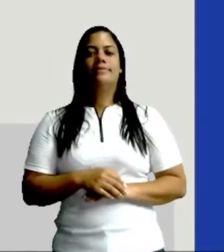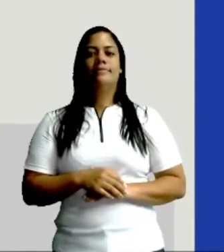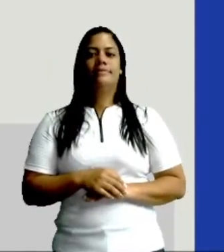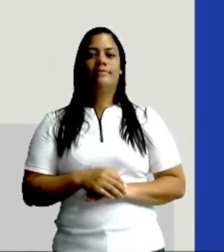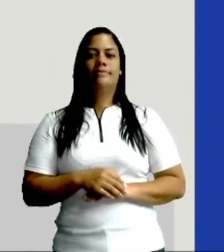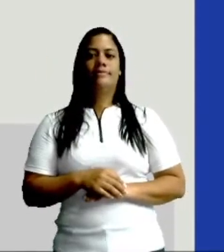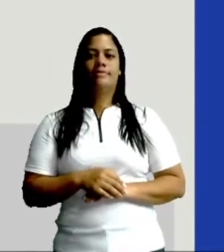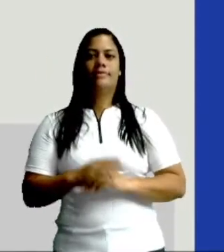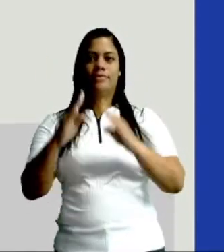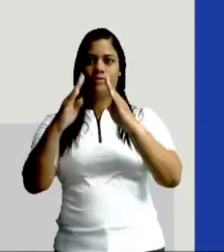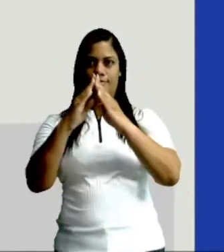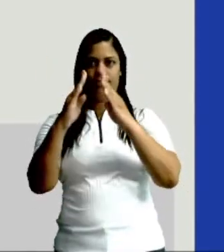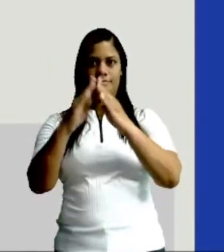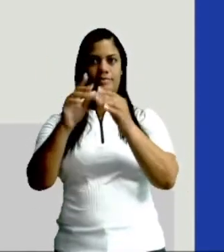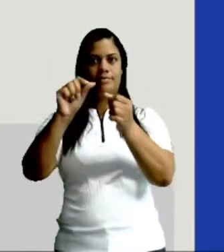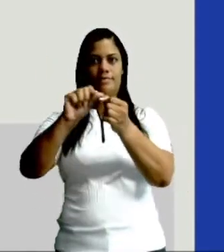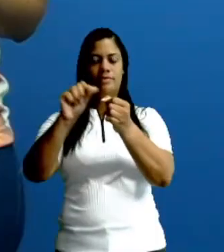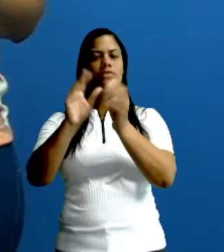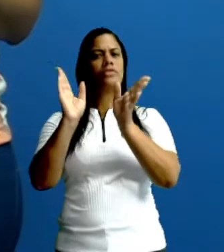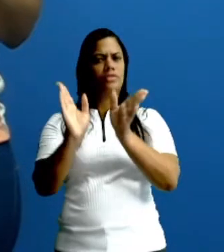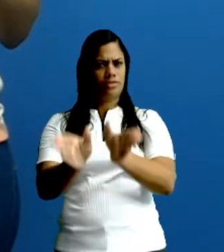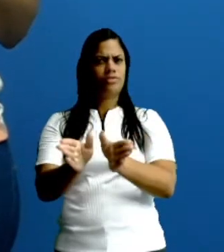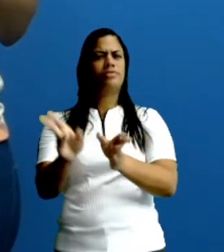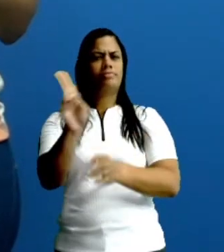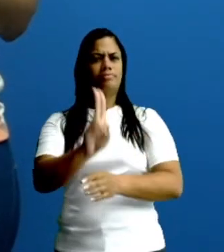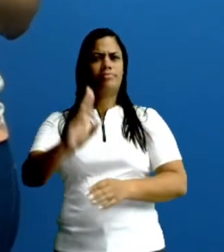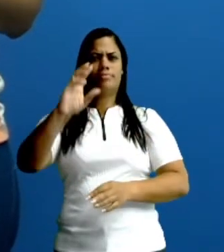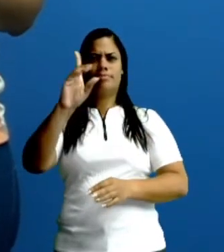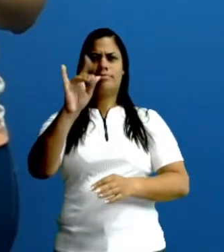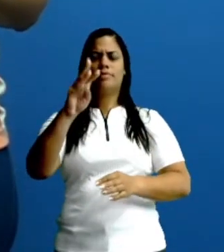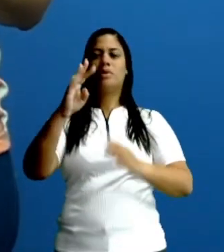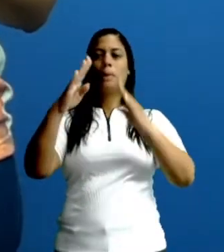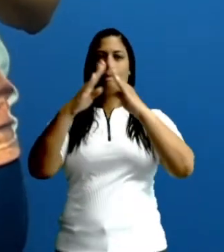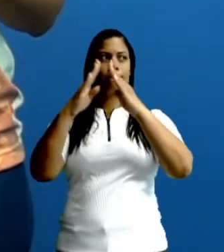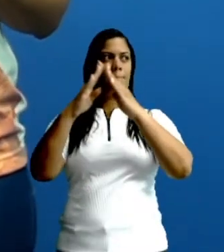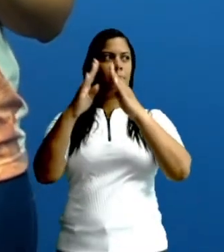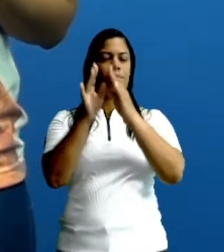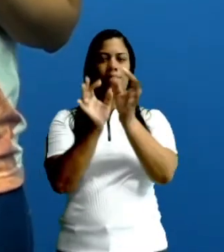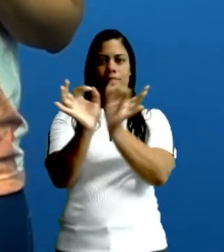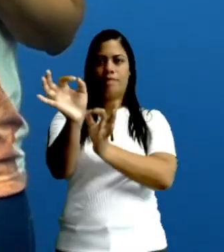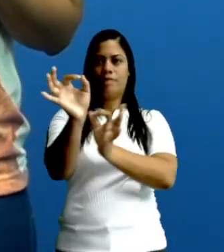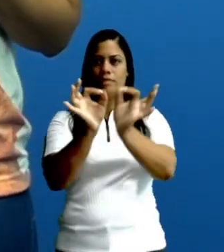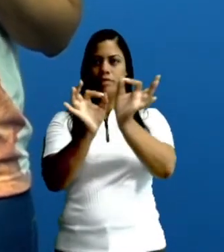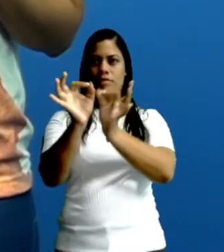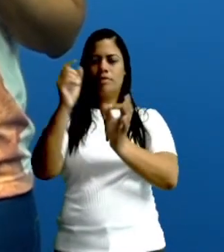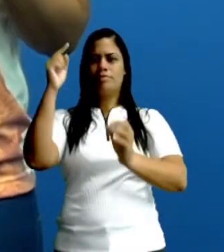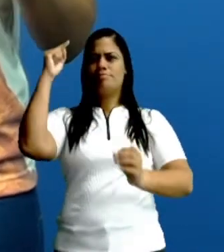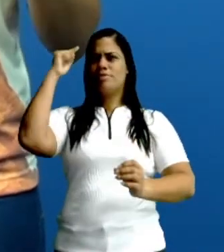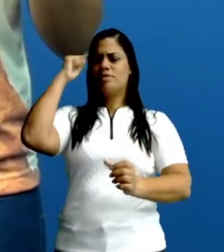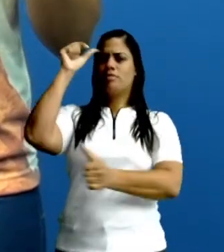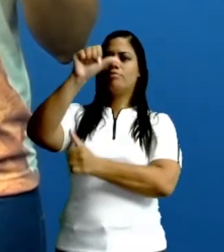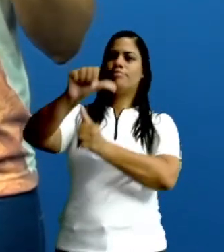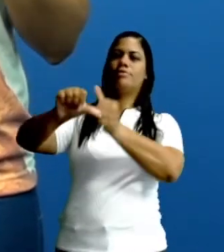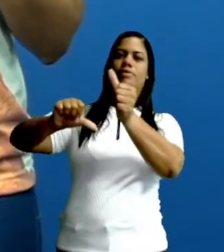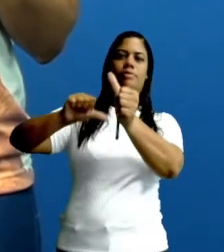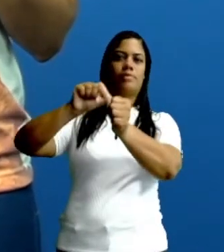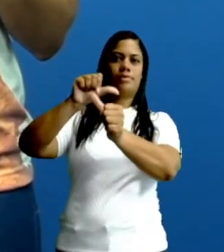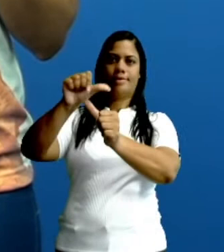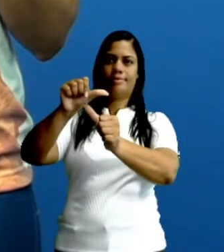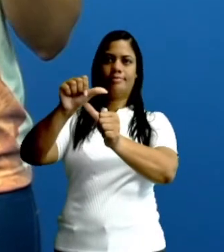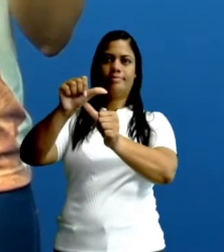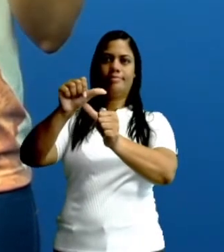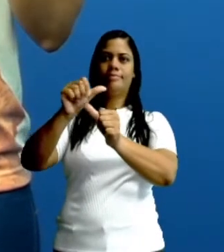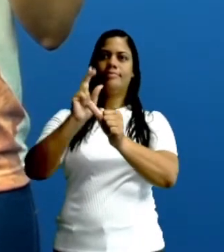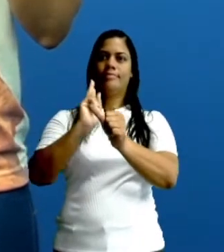são casas adaptadas justamente para o clima, né? Você vê que o telhado ele foi pensado e modificado para não acumular neve